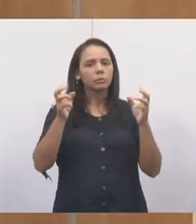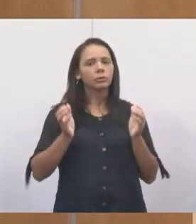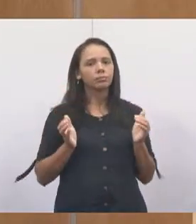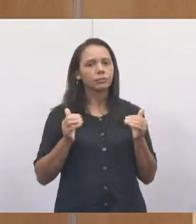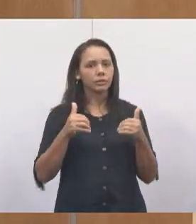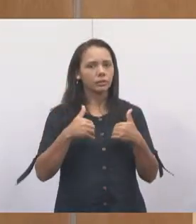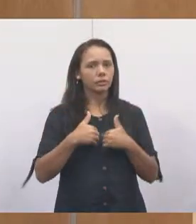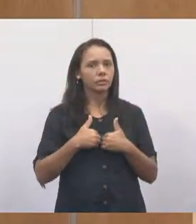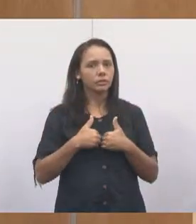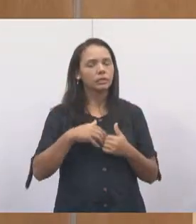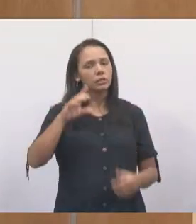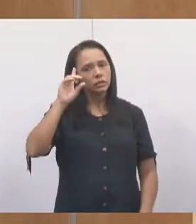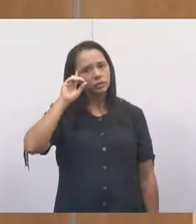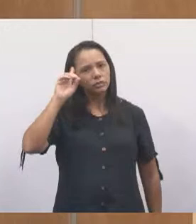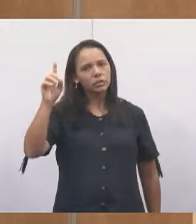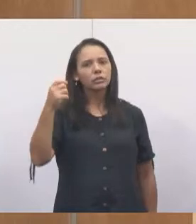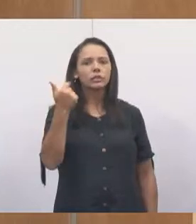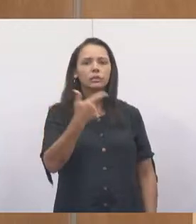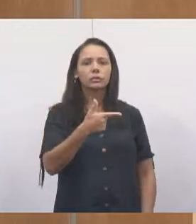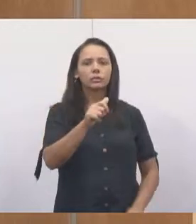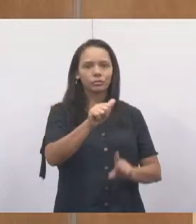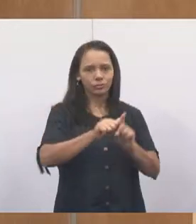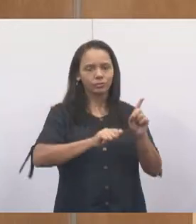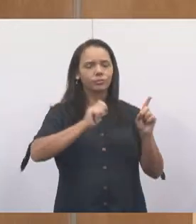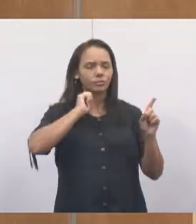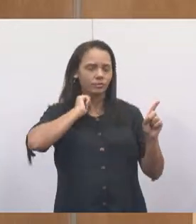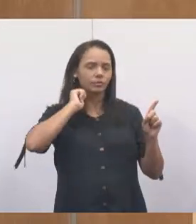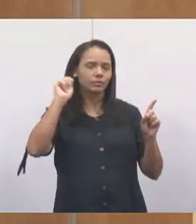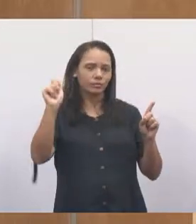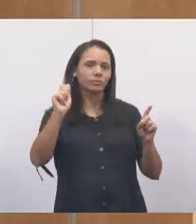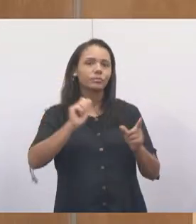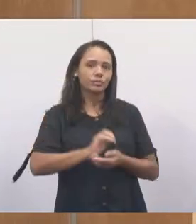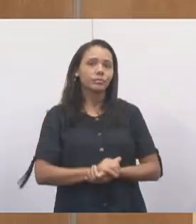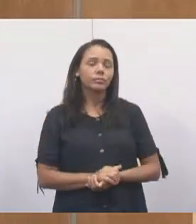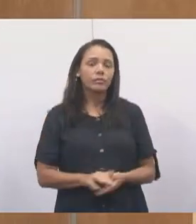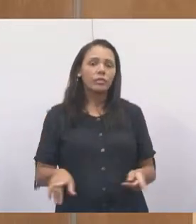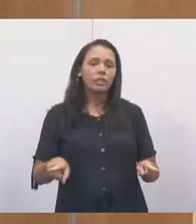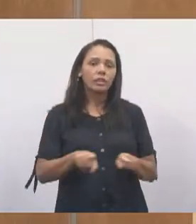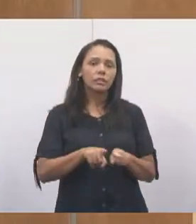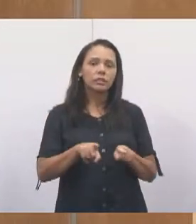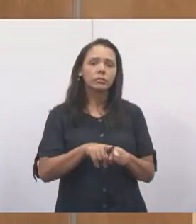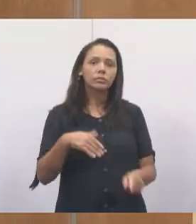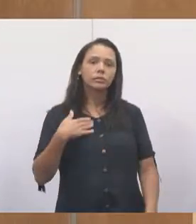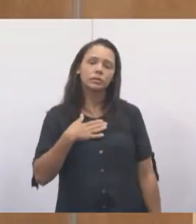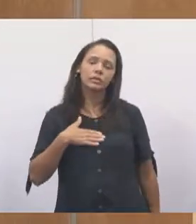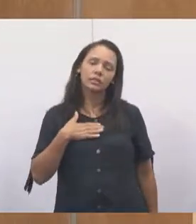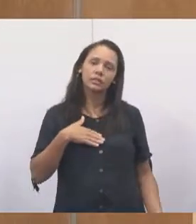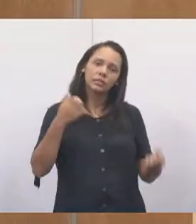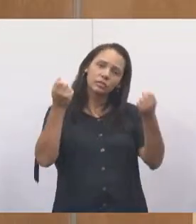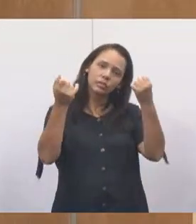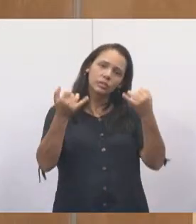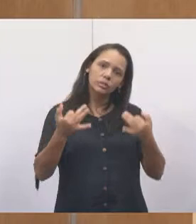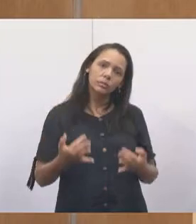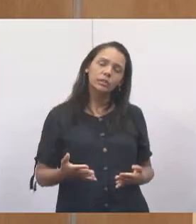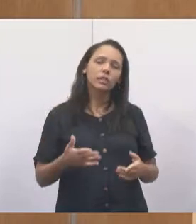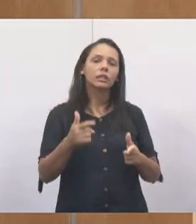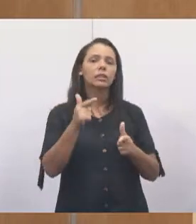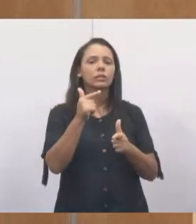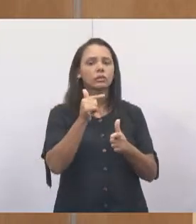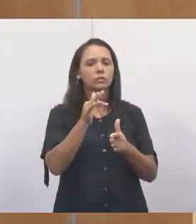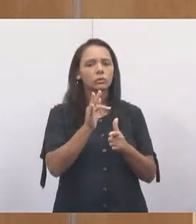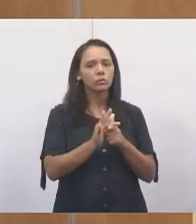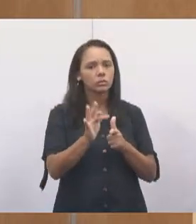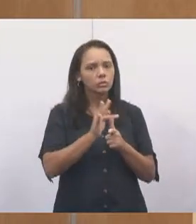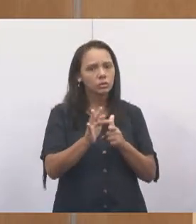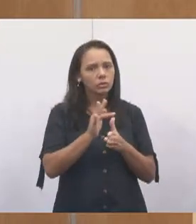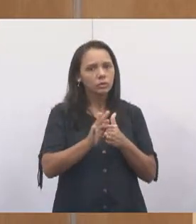foi comemorado aí no dia 2 de abril. E também gostaria de falar um pouquinho do Conselho Tutelar da nossa